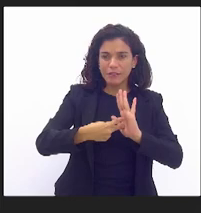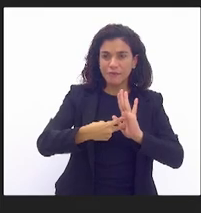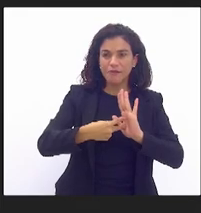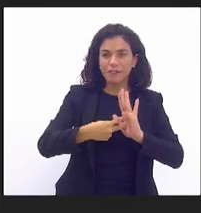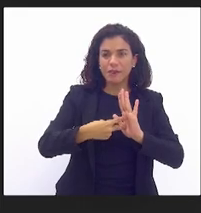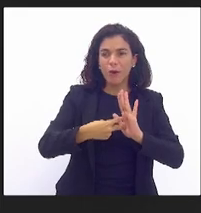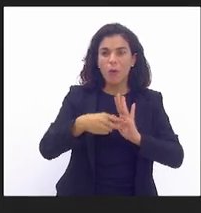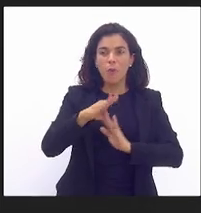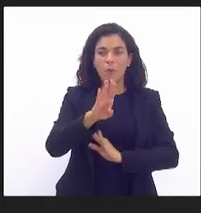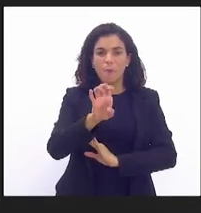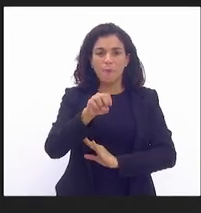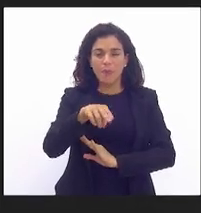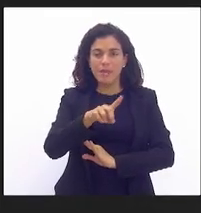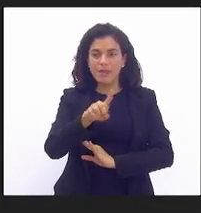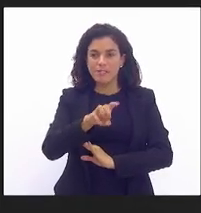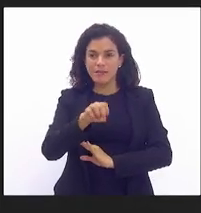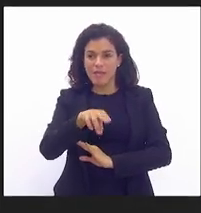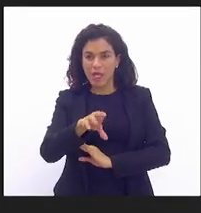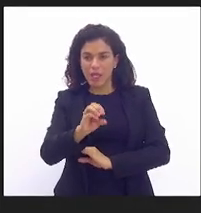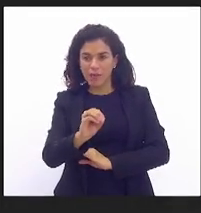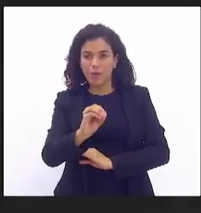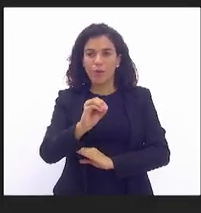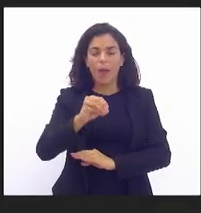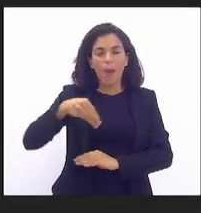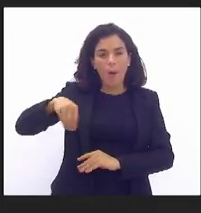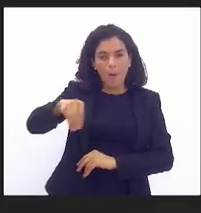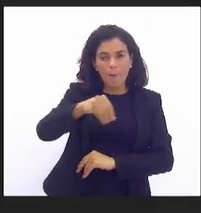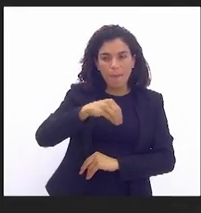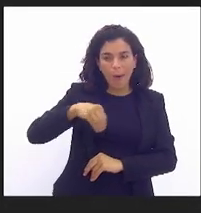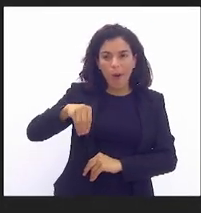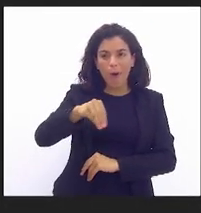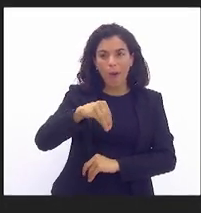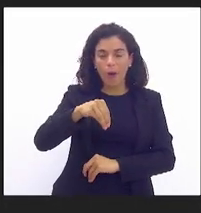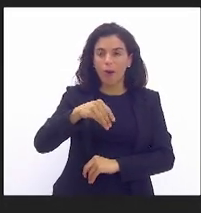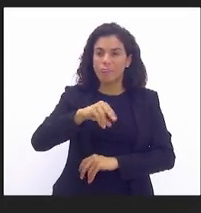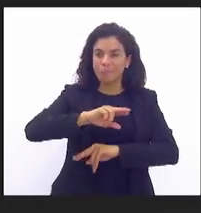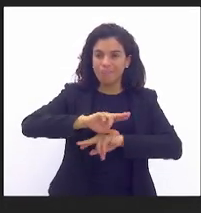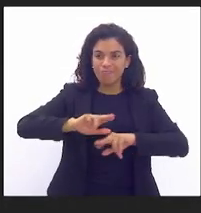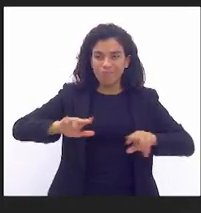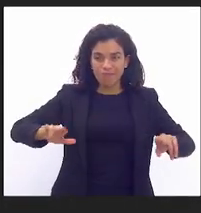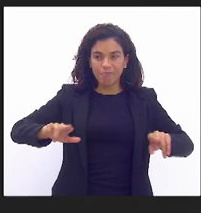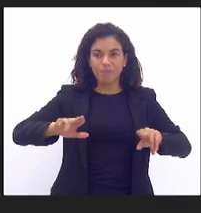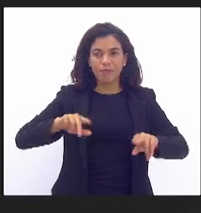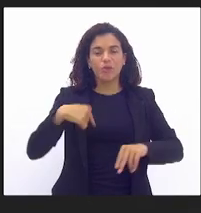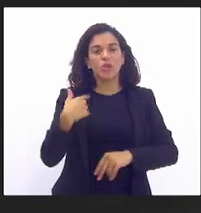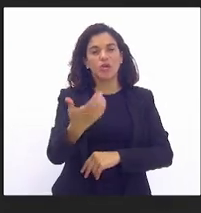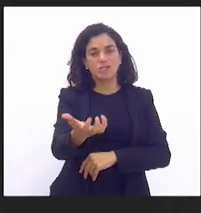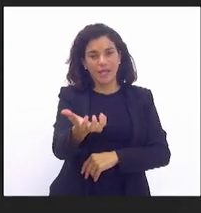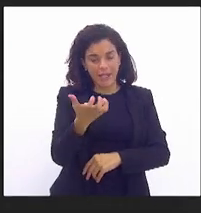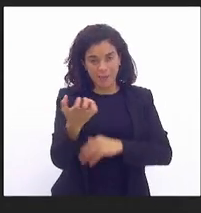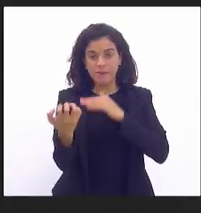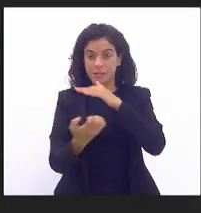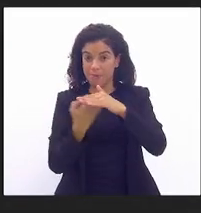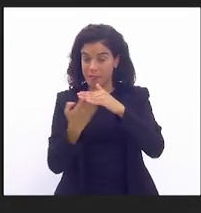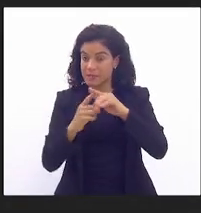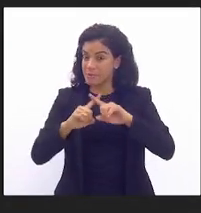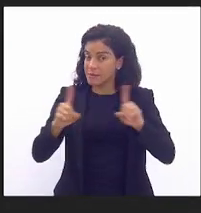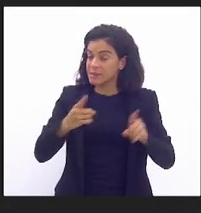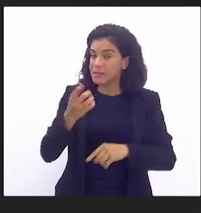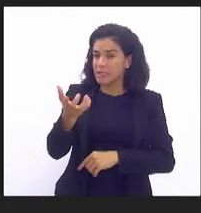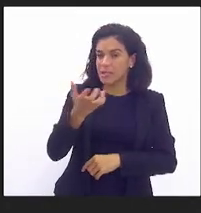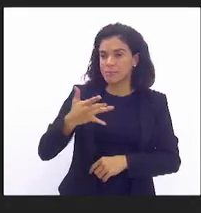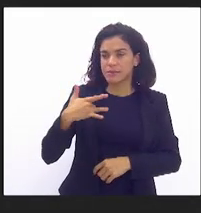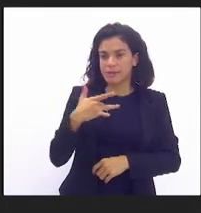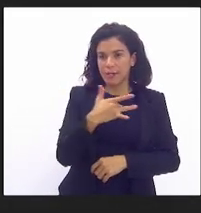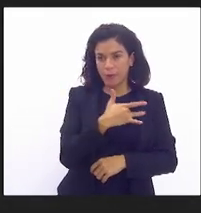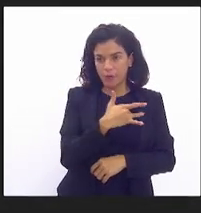o benzeno, é o peixe, é o pó, são as pilhas. Nós queremos os empregos, mas queremos saúde. Não temos que escolher